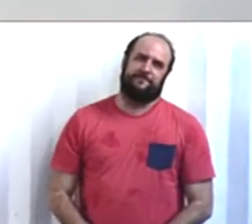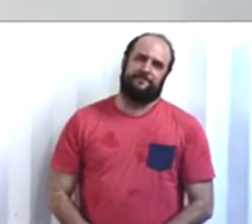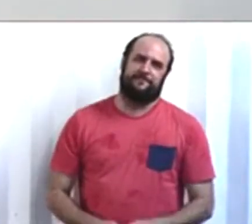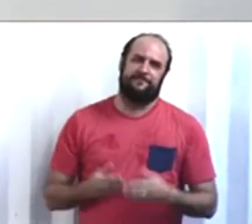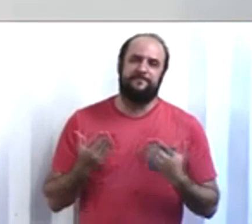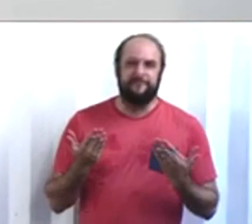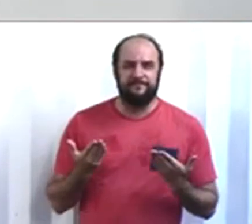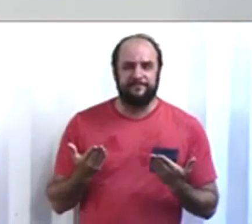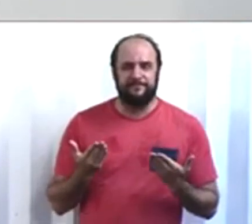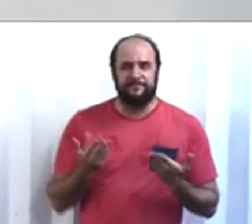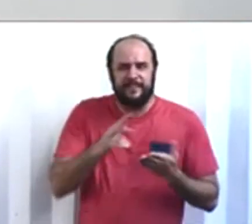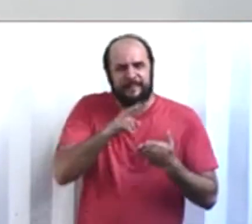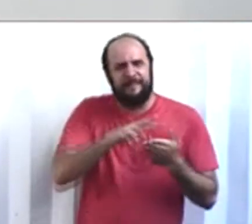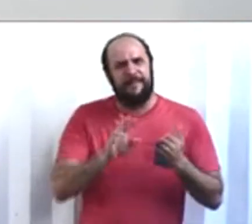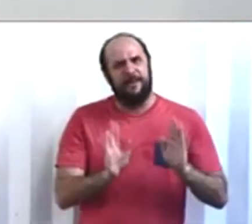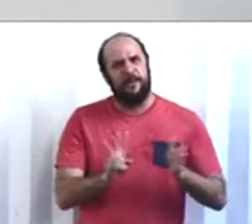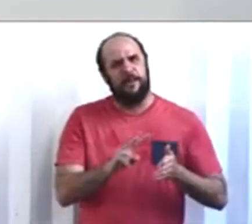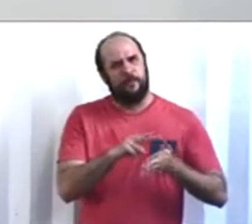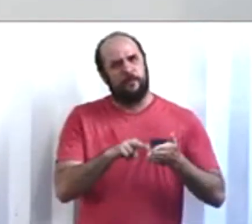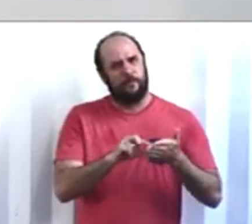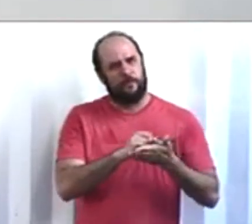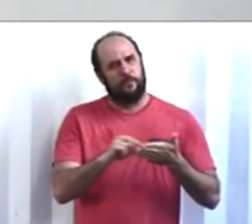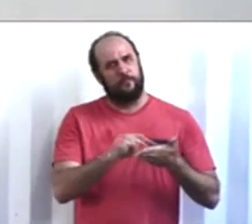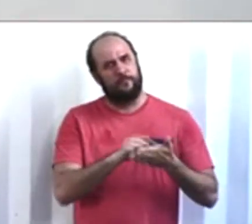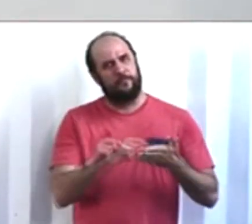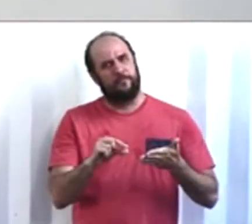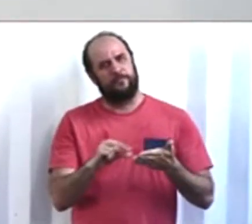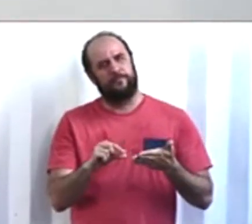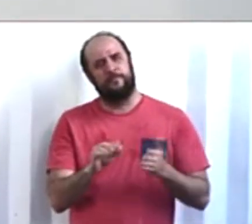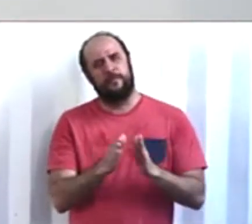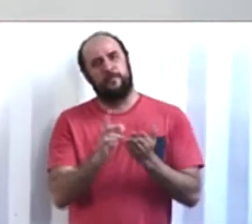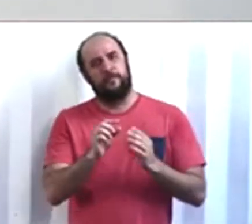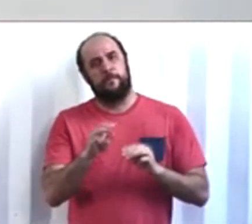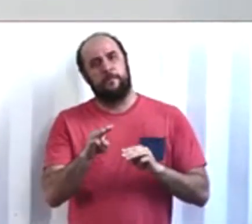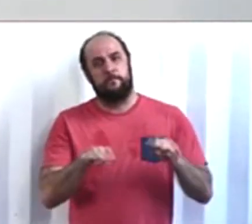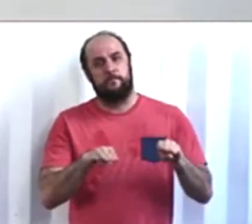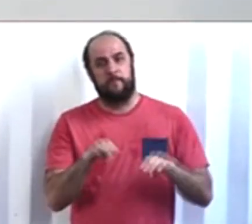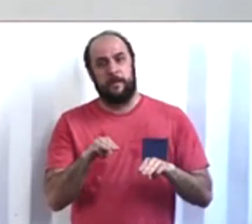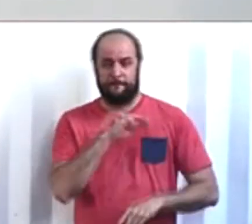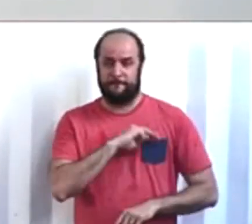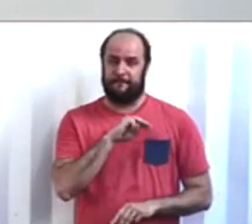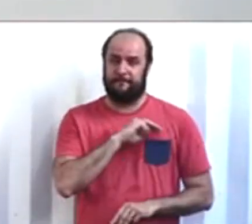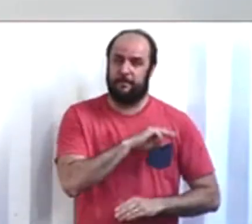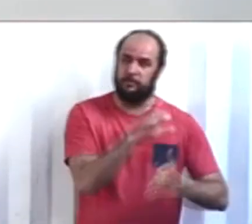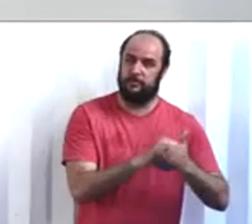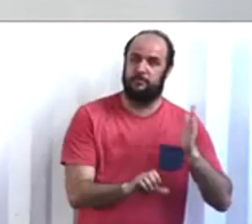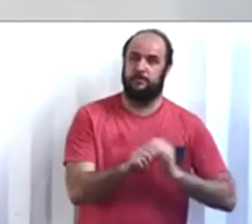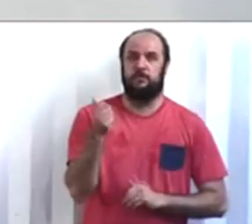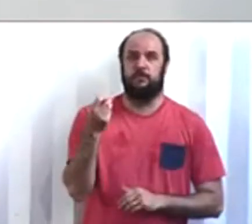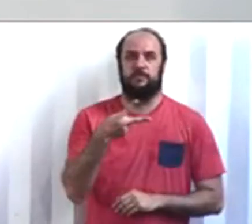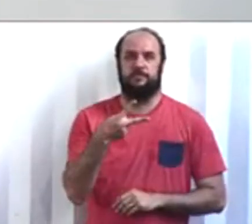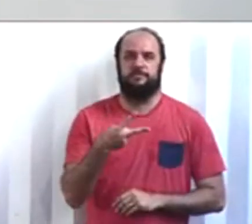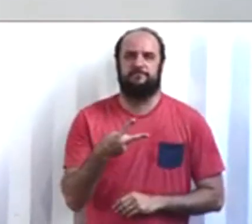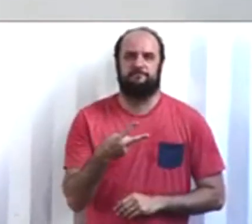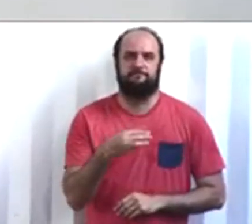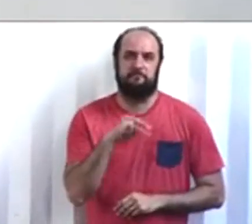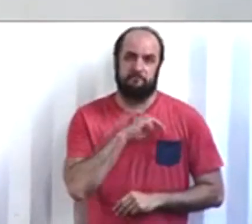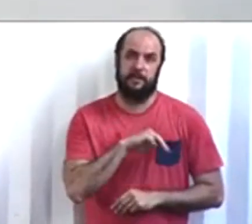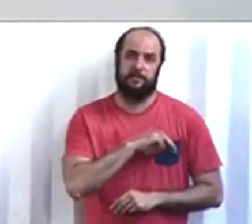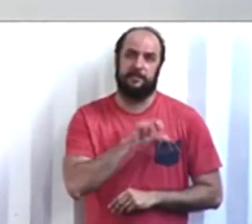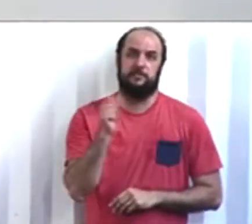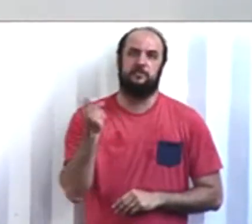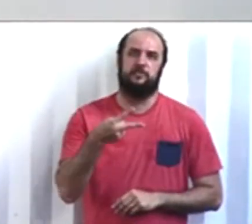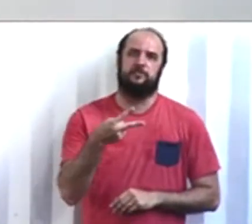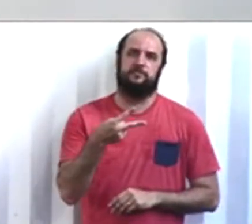Abramos um texto, quero concluir lendo um texto da palavra de Deus, que está em Mateus capítulo 12. Mateus capítulo 12 tem a ver com